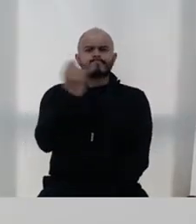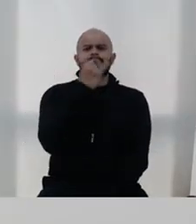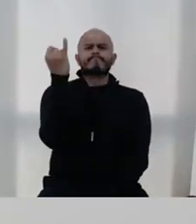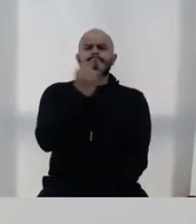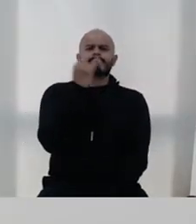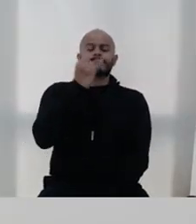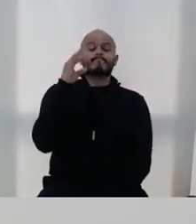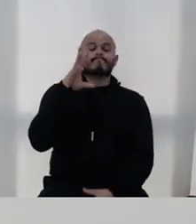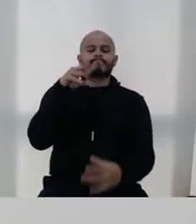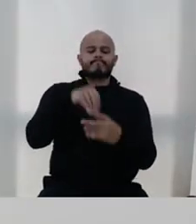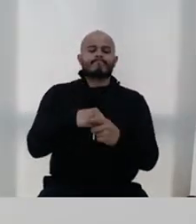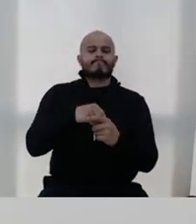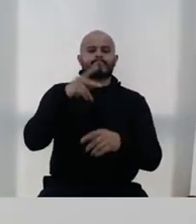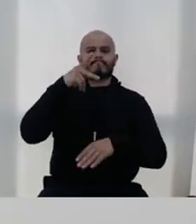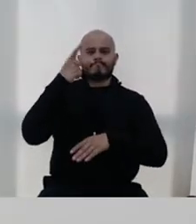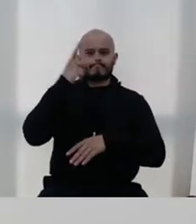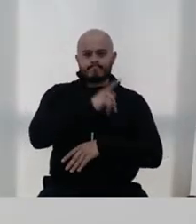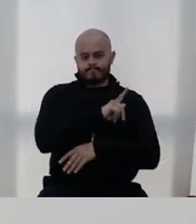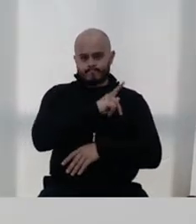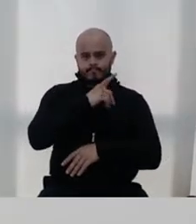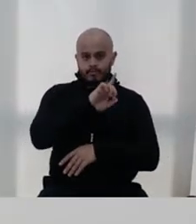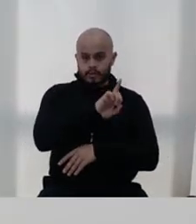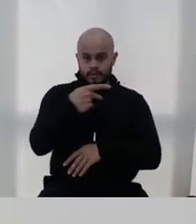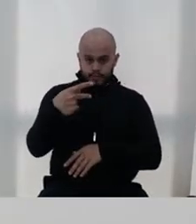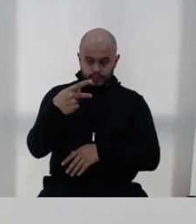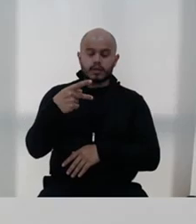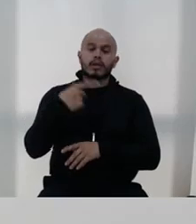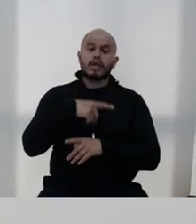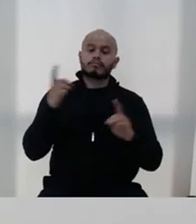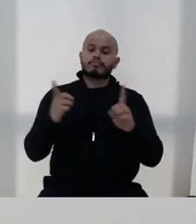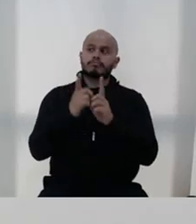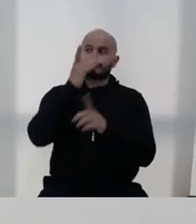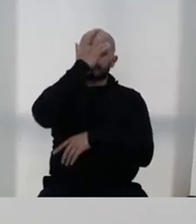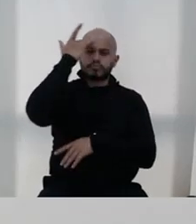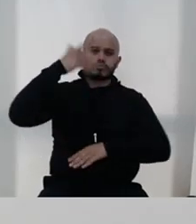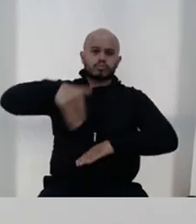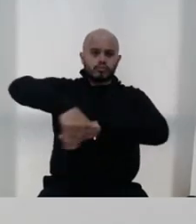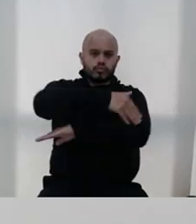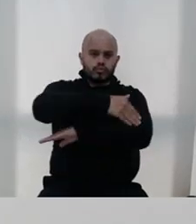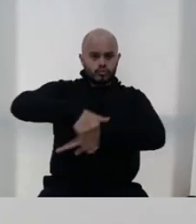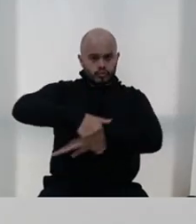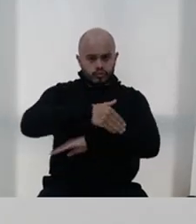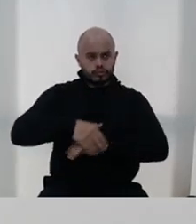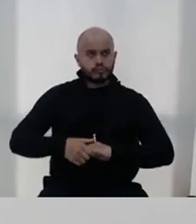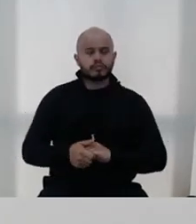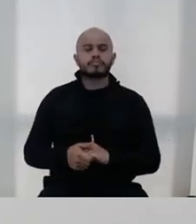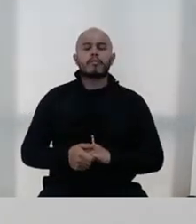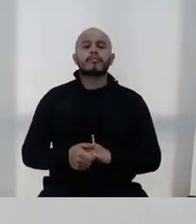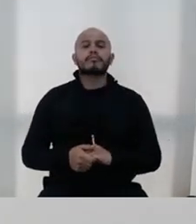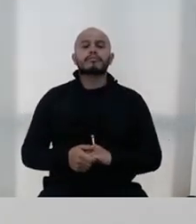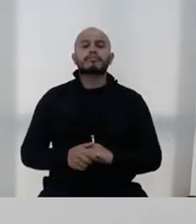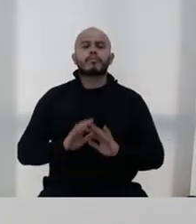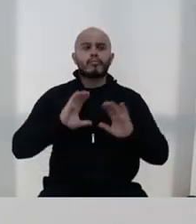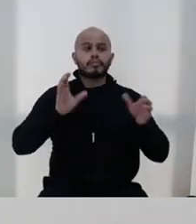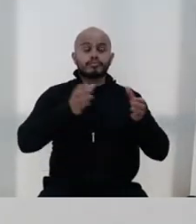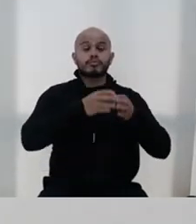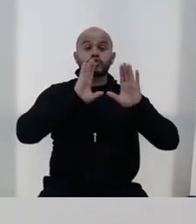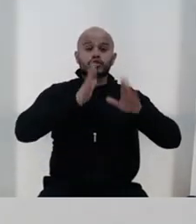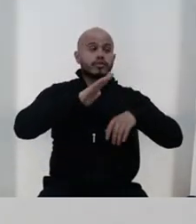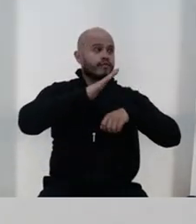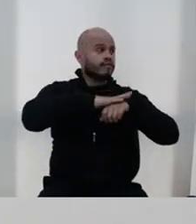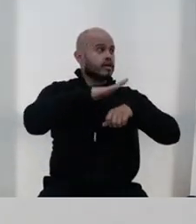da Defensoria Pública do Estado de São Paulo no atendimento à população em situação de rua. O comitê realizou inúmeras atividades durante